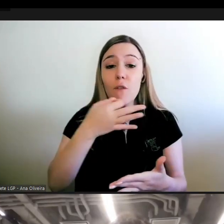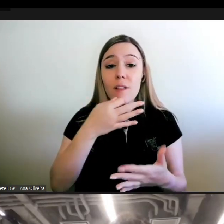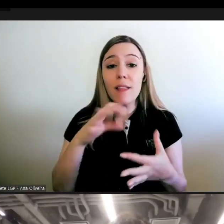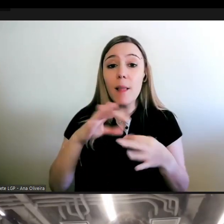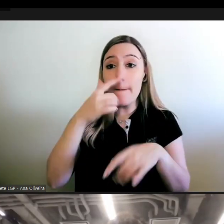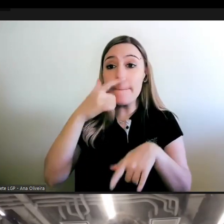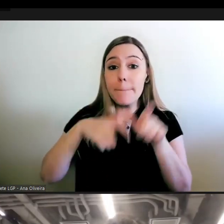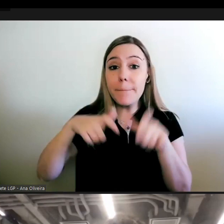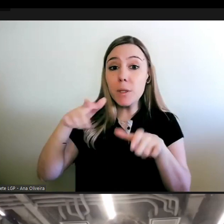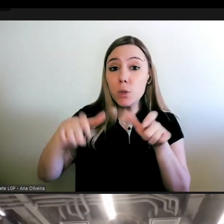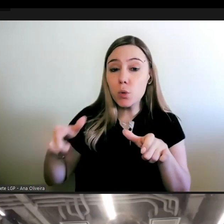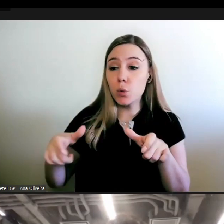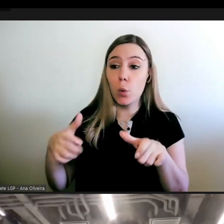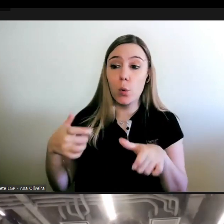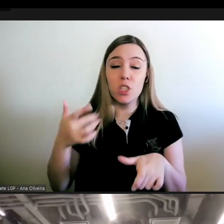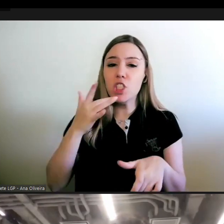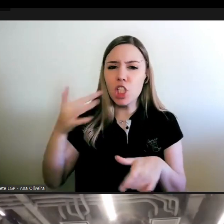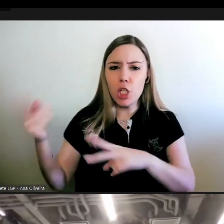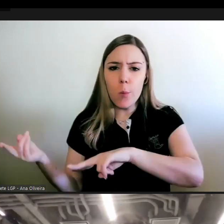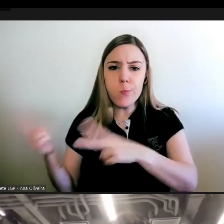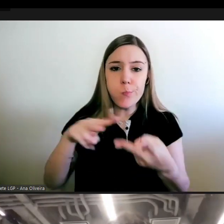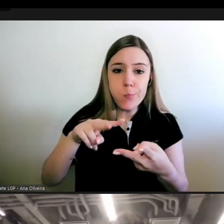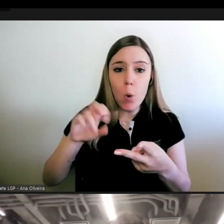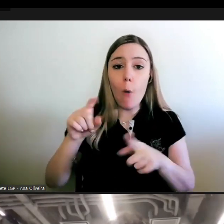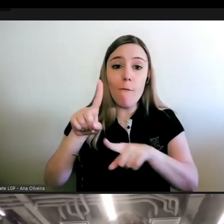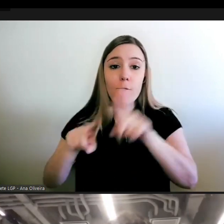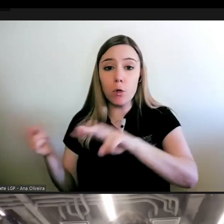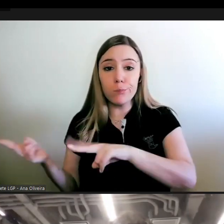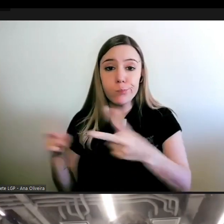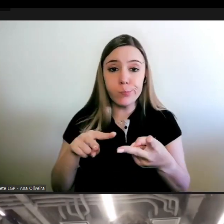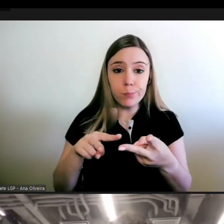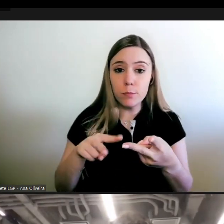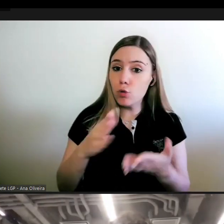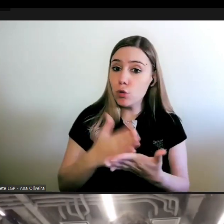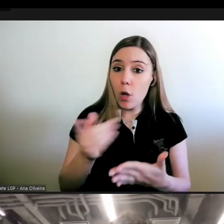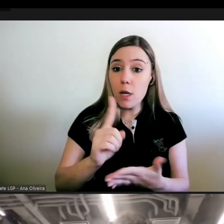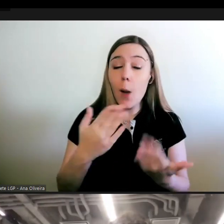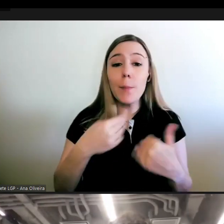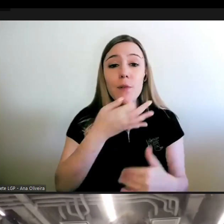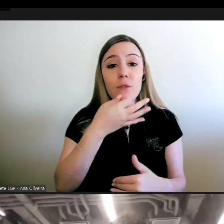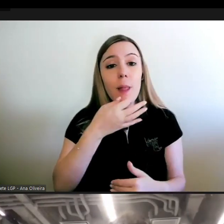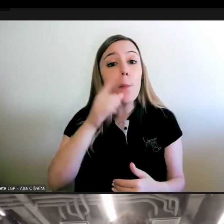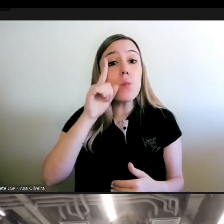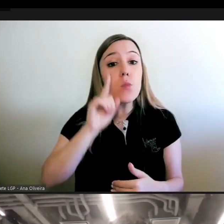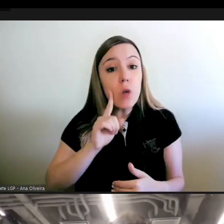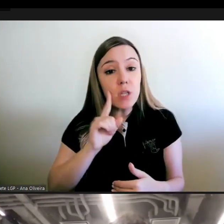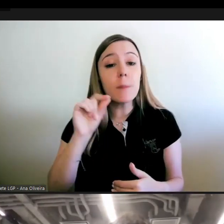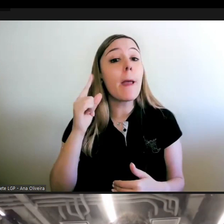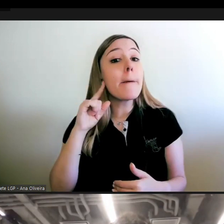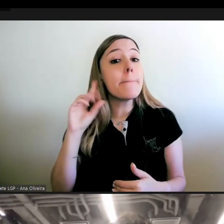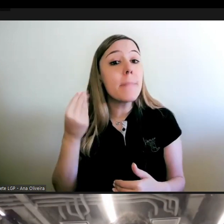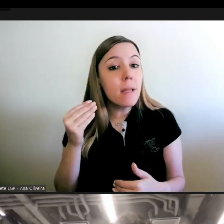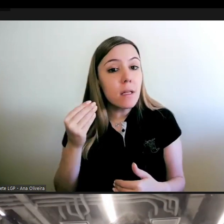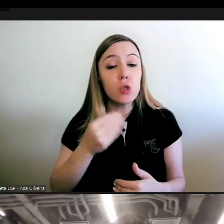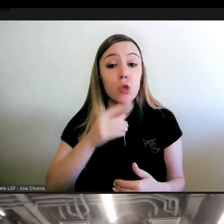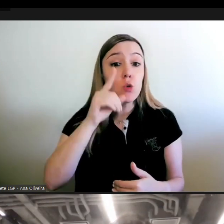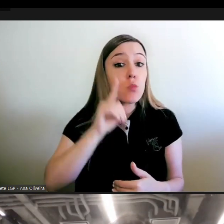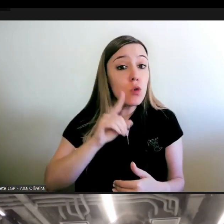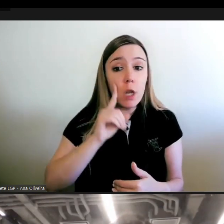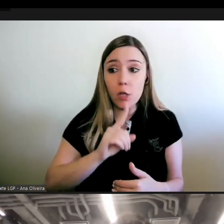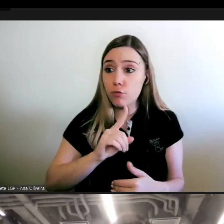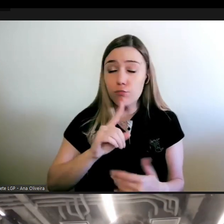refugiadas, mas estamos a falar, sobretudo, de mulheres e de meninas, ou seja, de mulheres ao longo do seu ciclo de